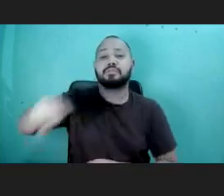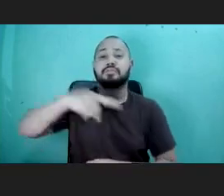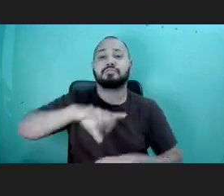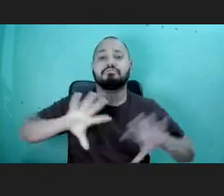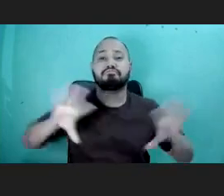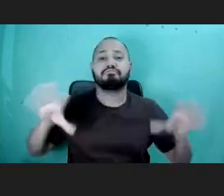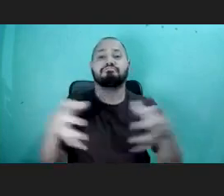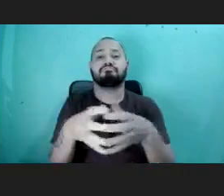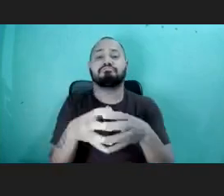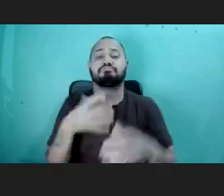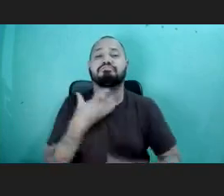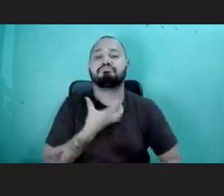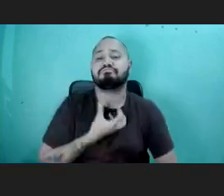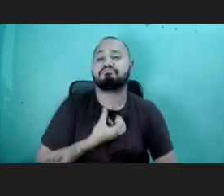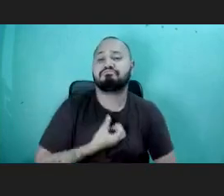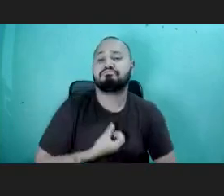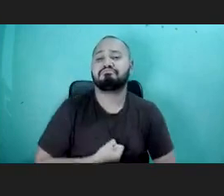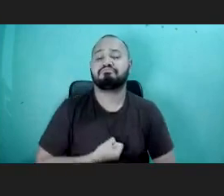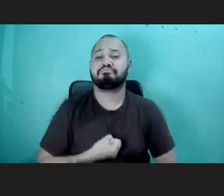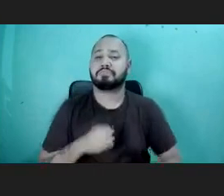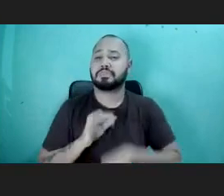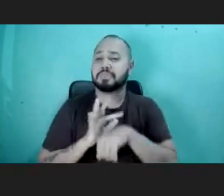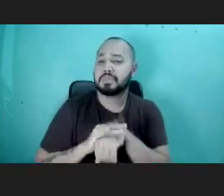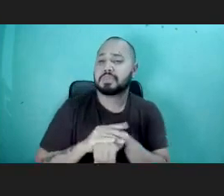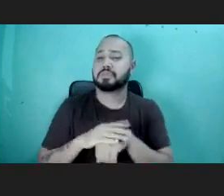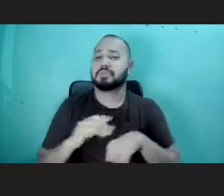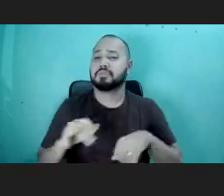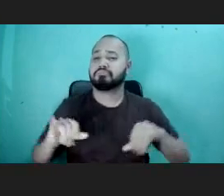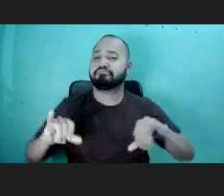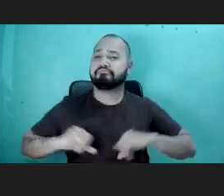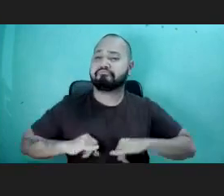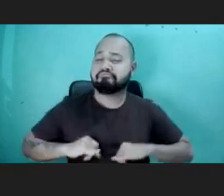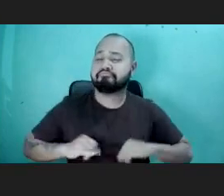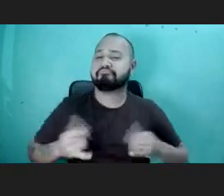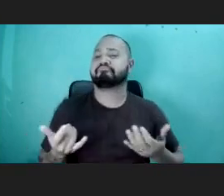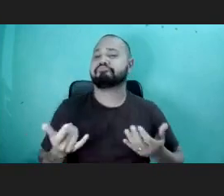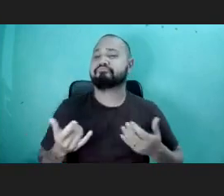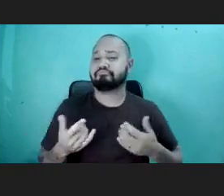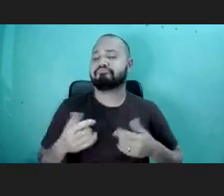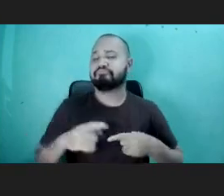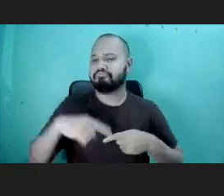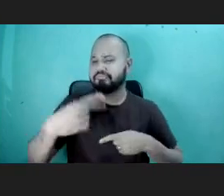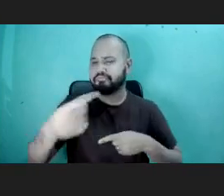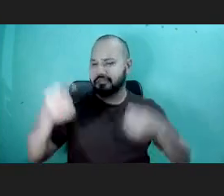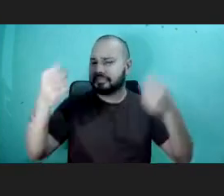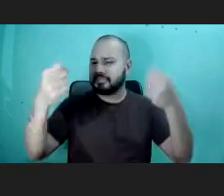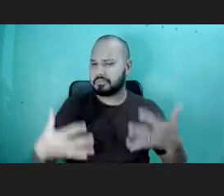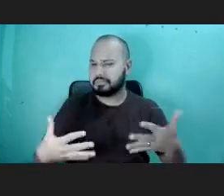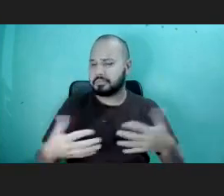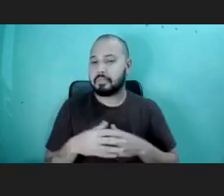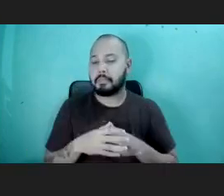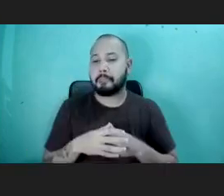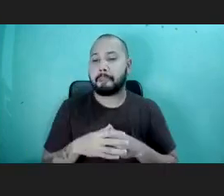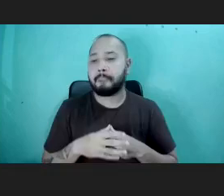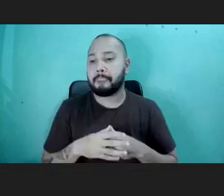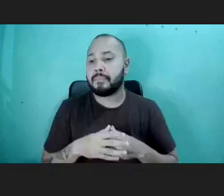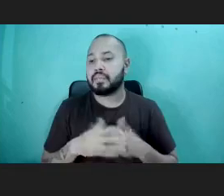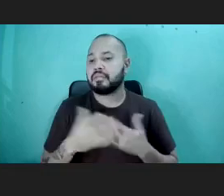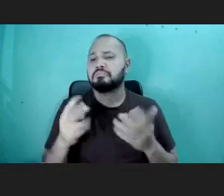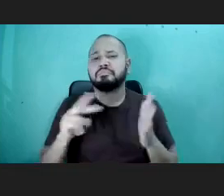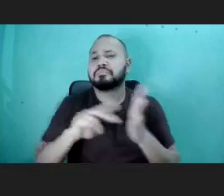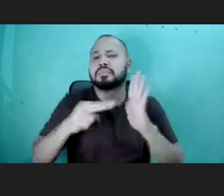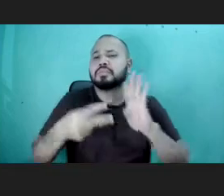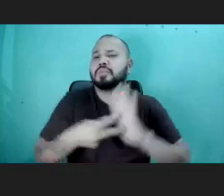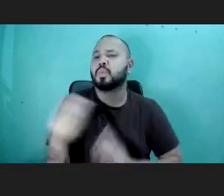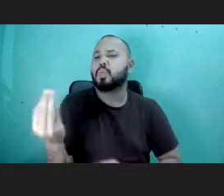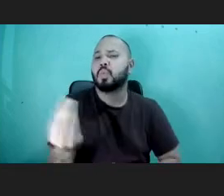Sobre esse sofrimento, sobre esse adoecimento, que eu vou explorar um pouco mais na frente, do que significa